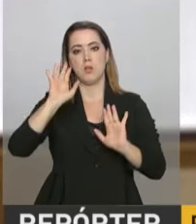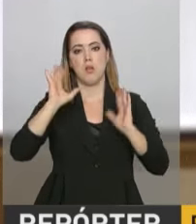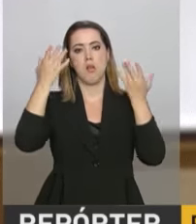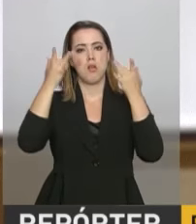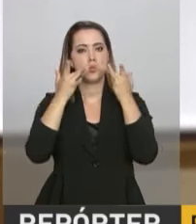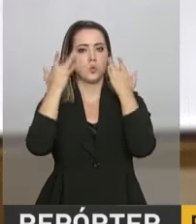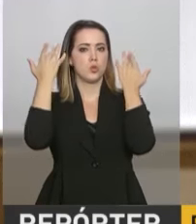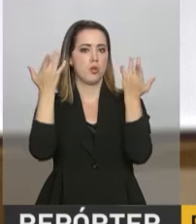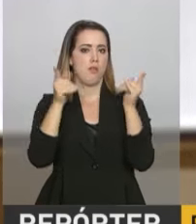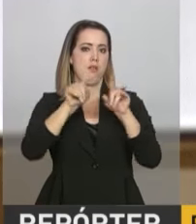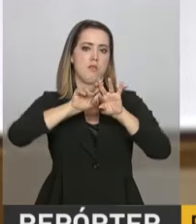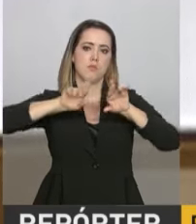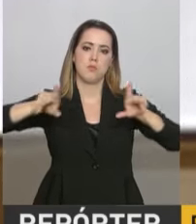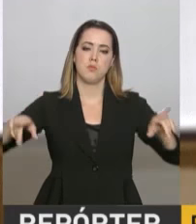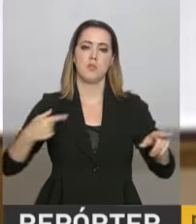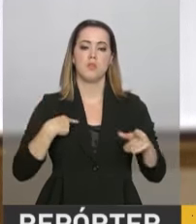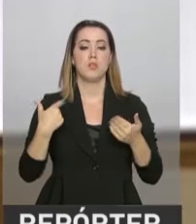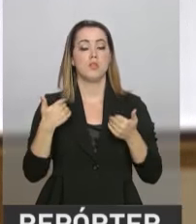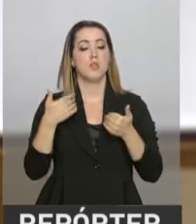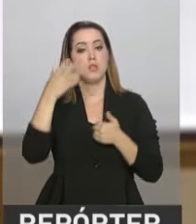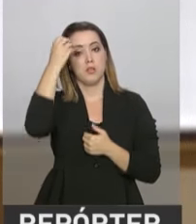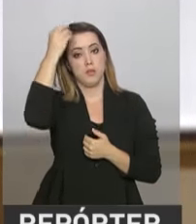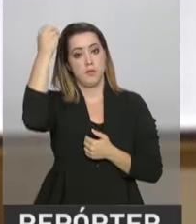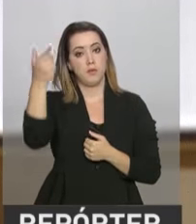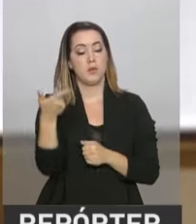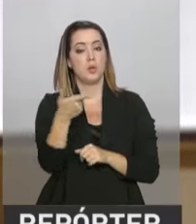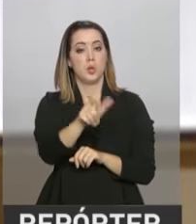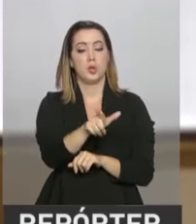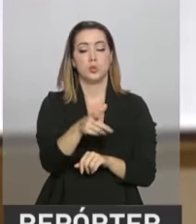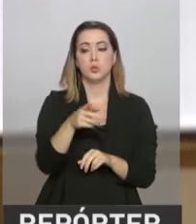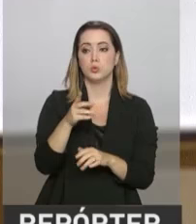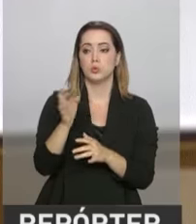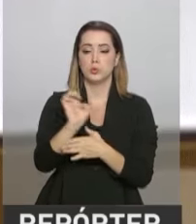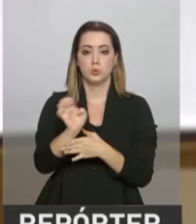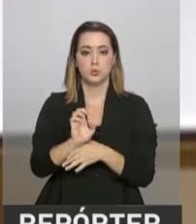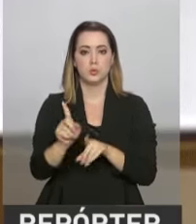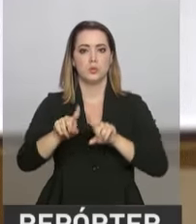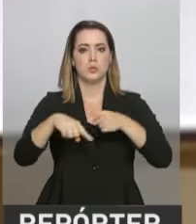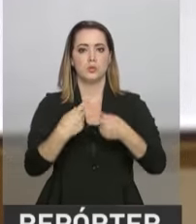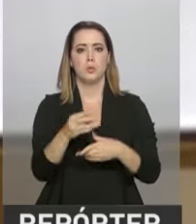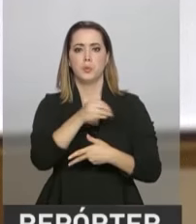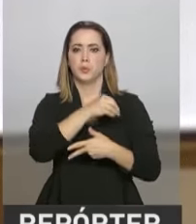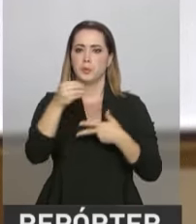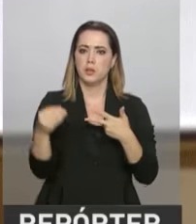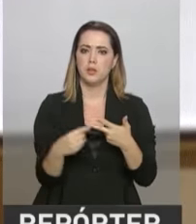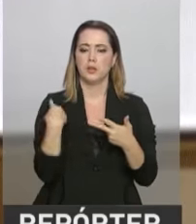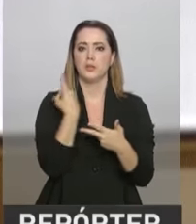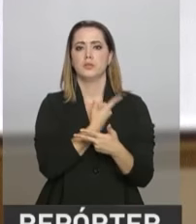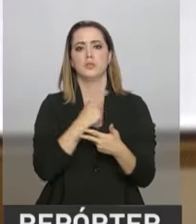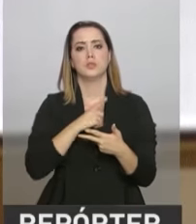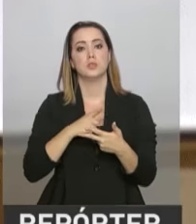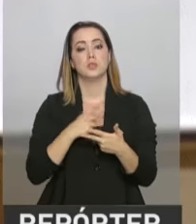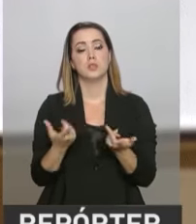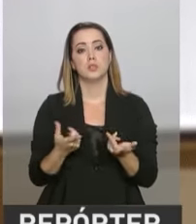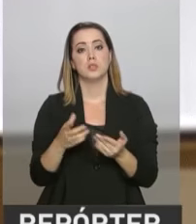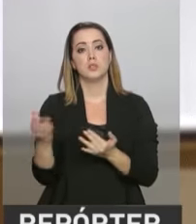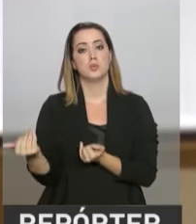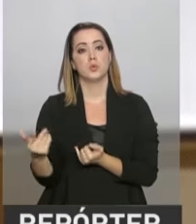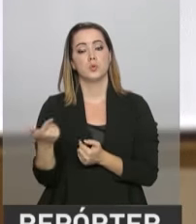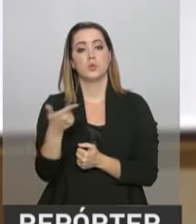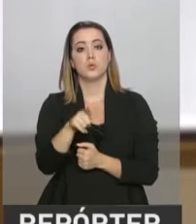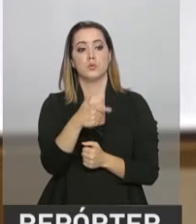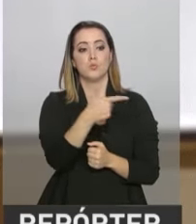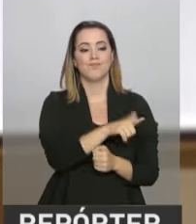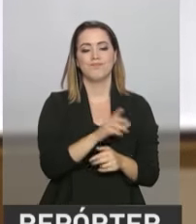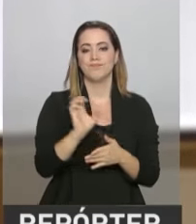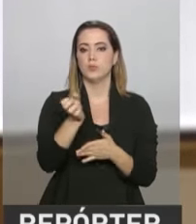caso nas viagens interestaduais após a nacionalização do Enem nós temos jovens que passaram em outras Universidades